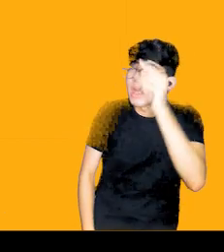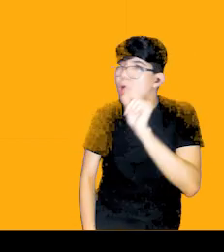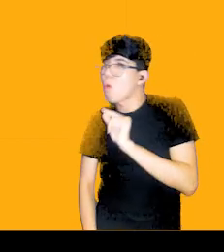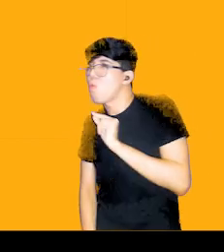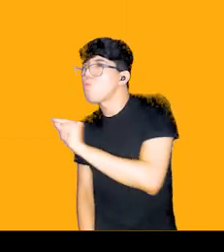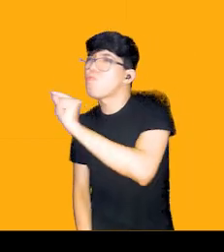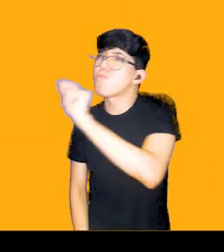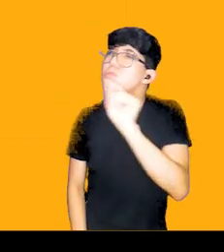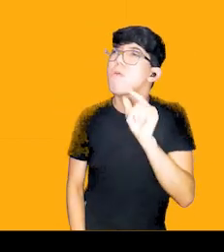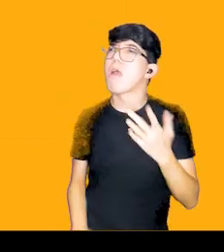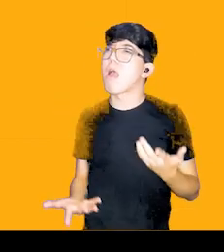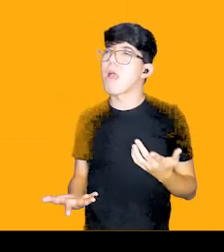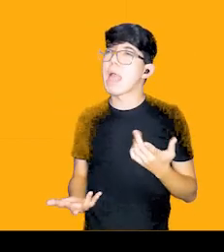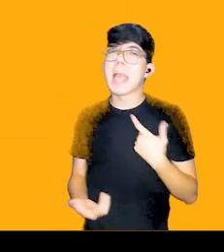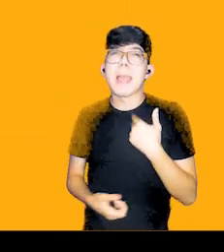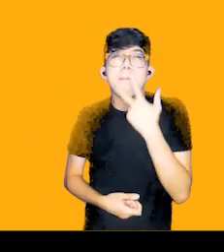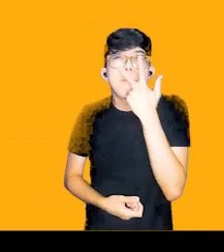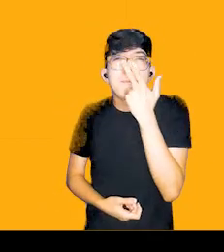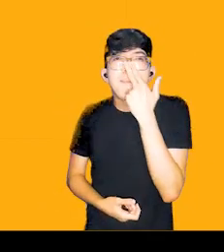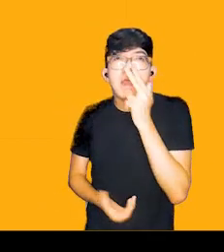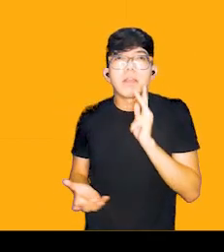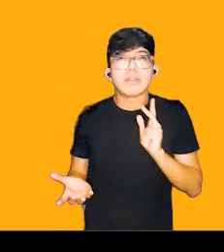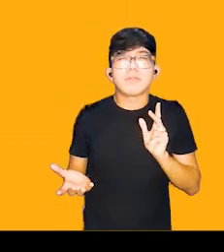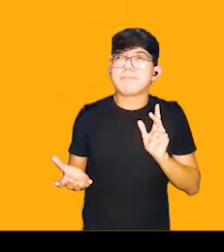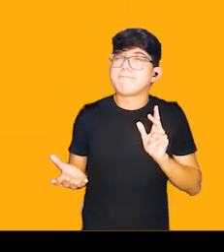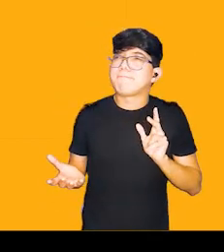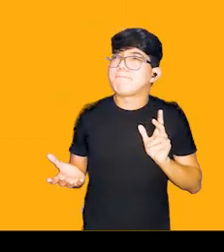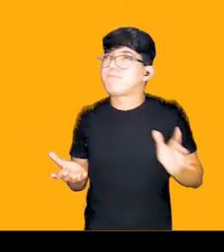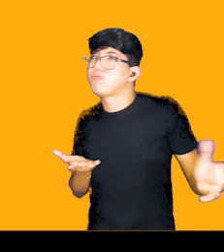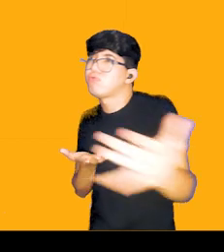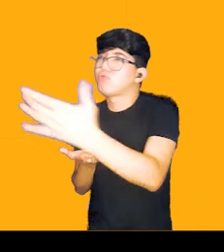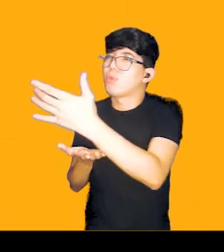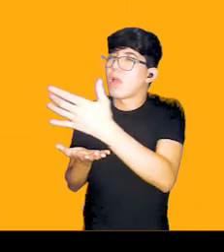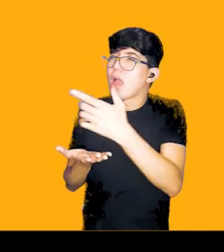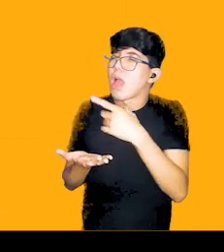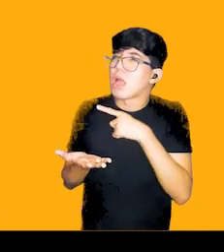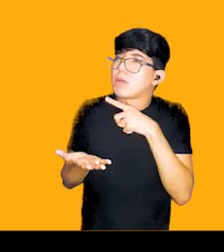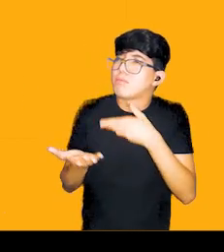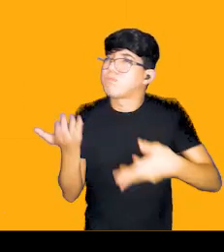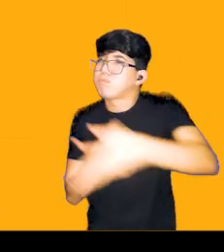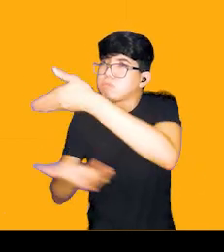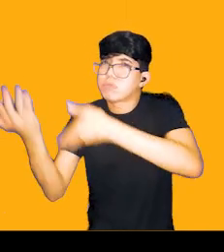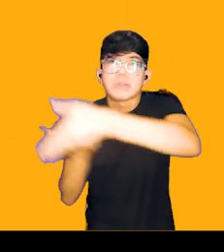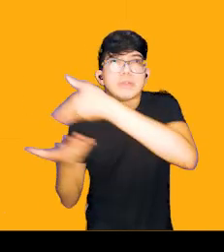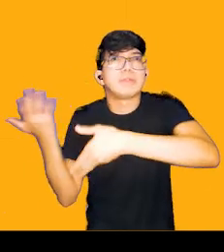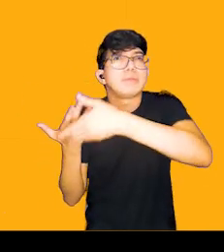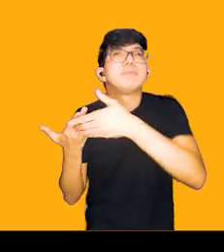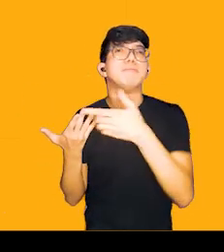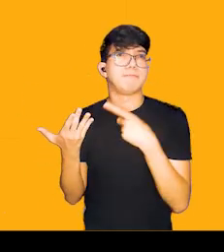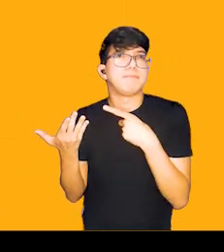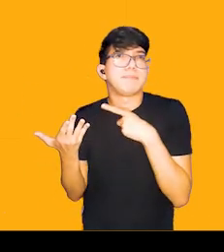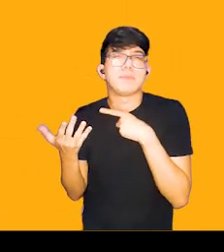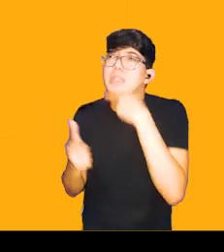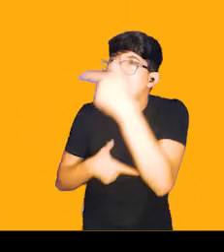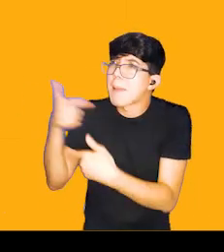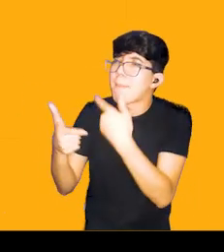somar o olhar de todo mundo, né? Tem que juntar, pegar um pouquinho de cada um e colocar na foto. Então, aí é um